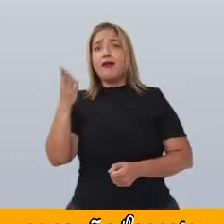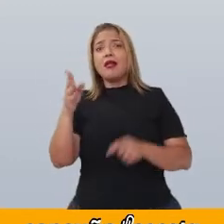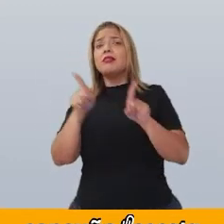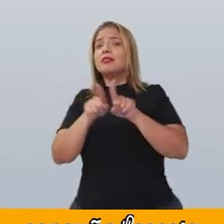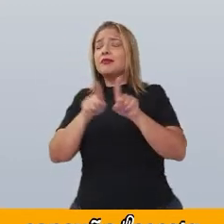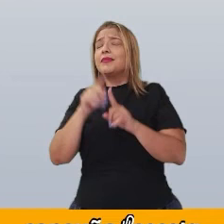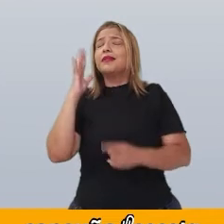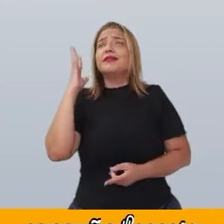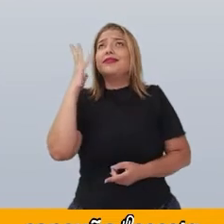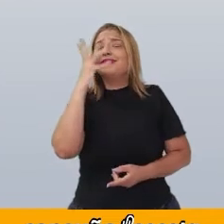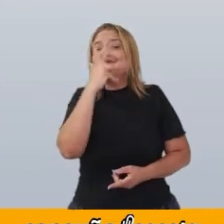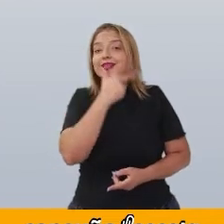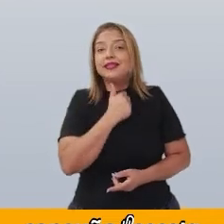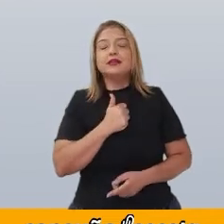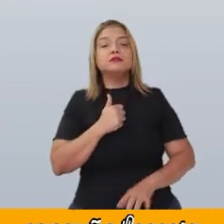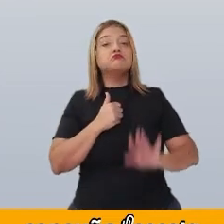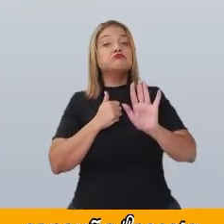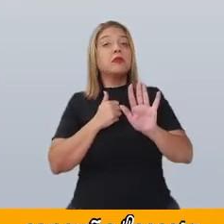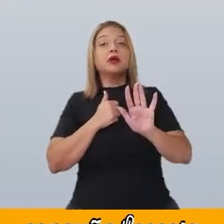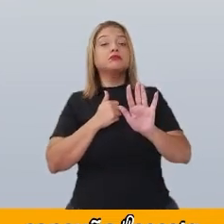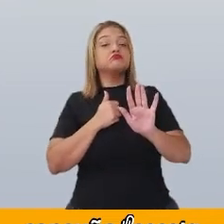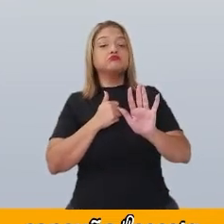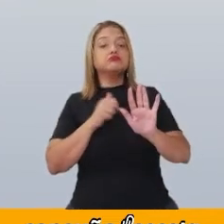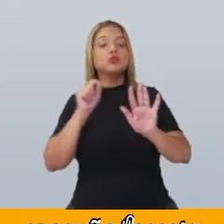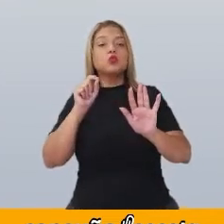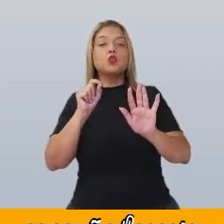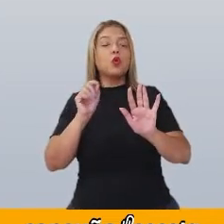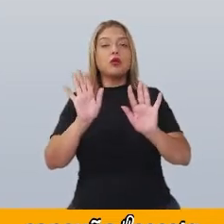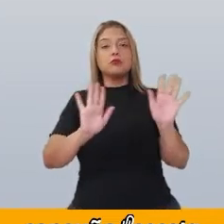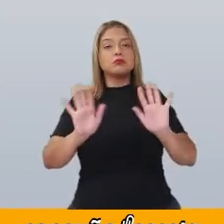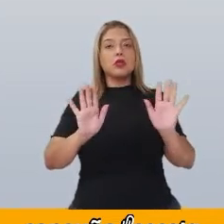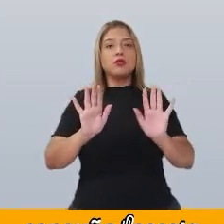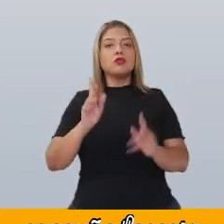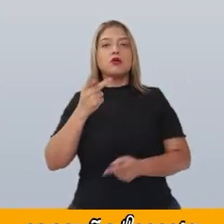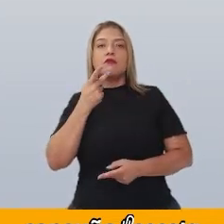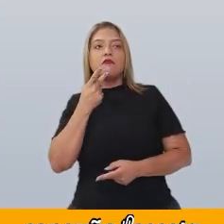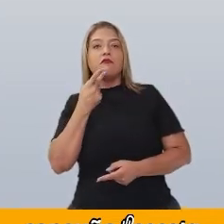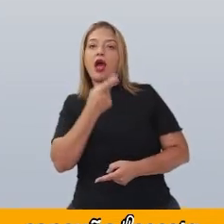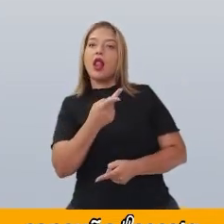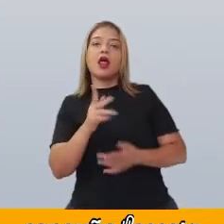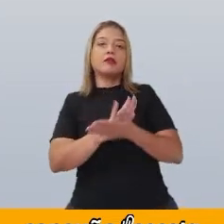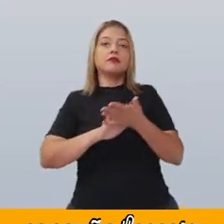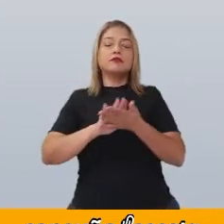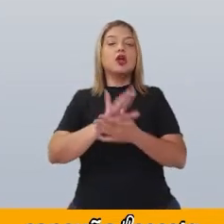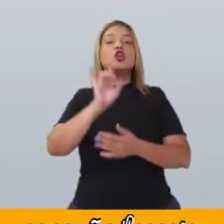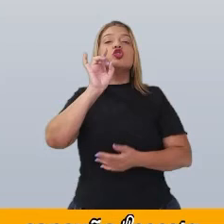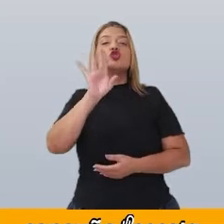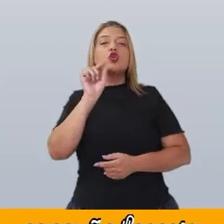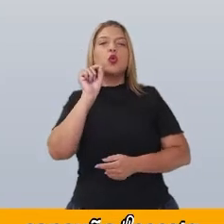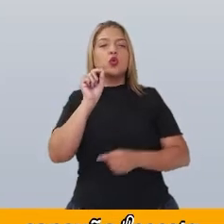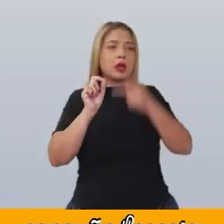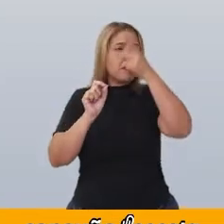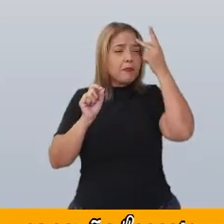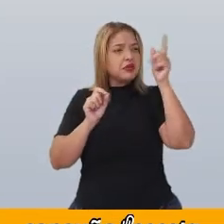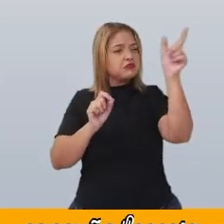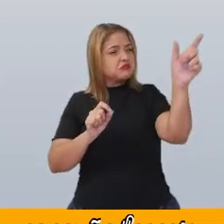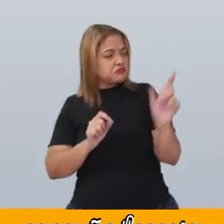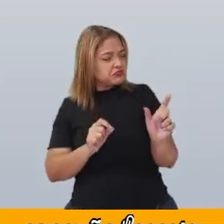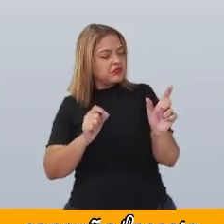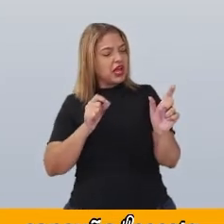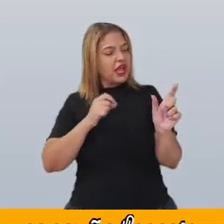linda, mas não falava. O máximo que conseguia era repetir as últimas sílabas das palavras que